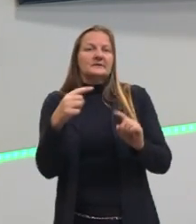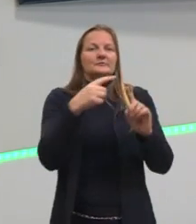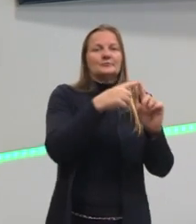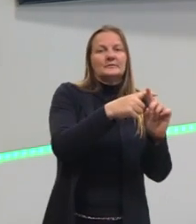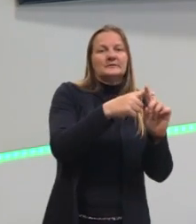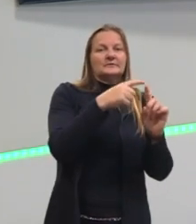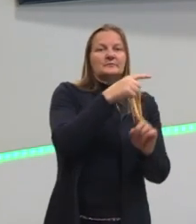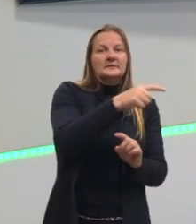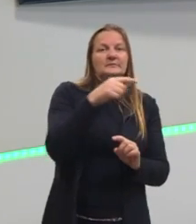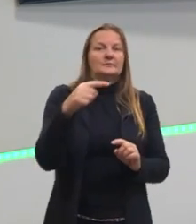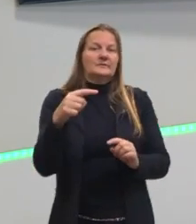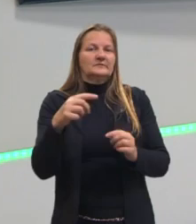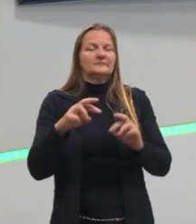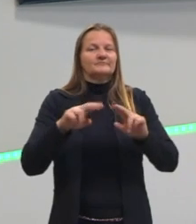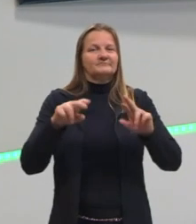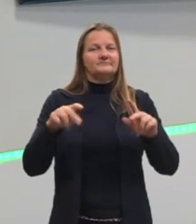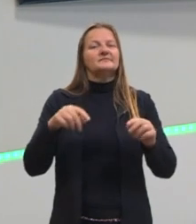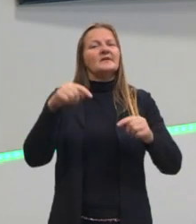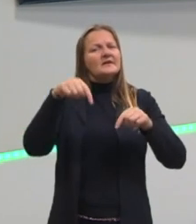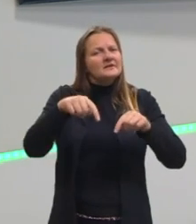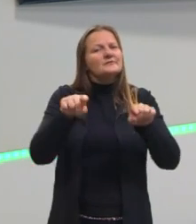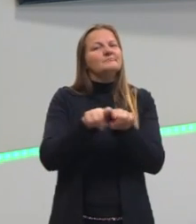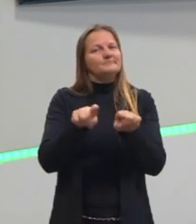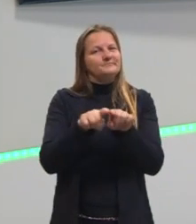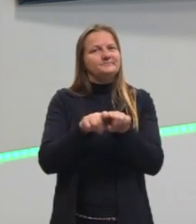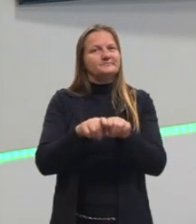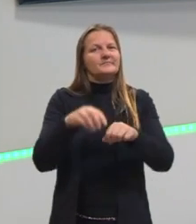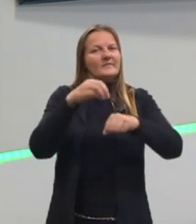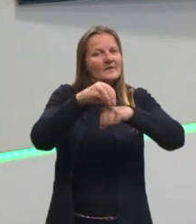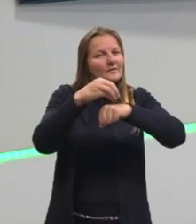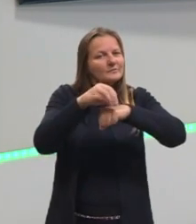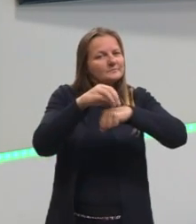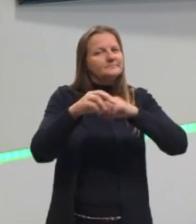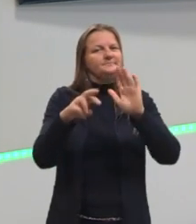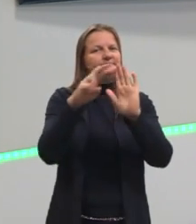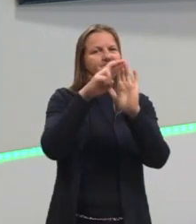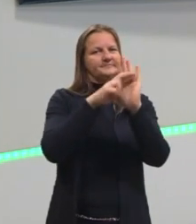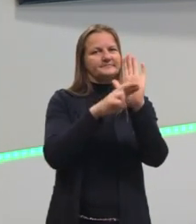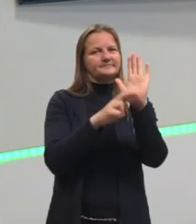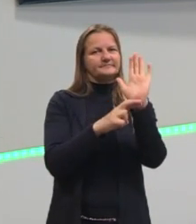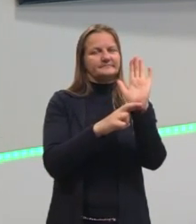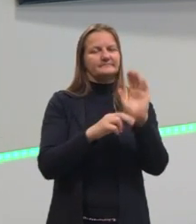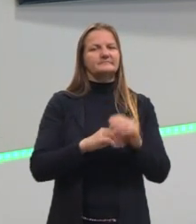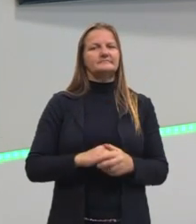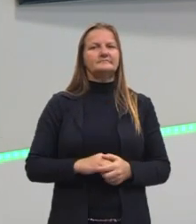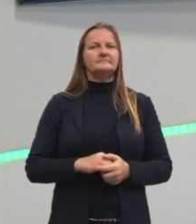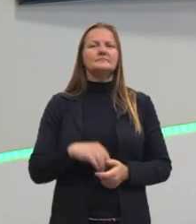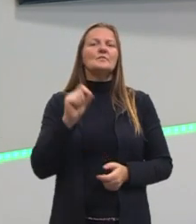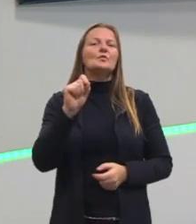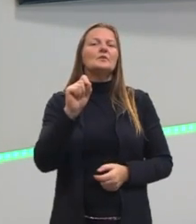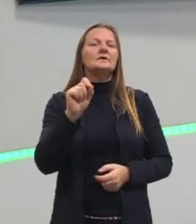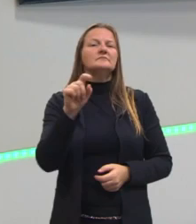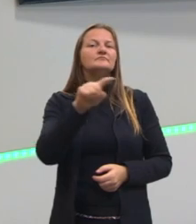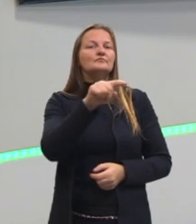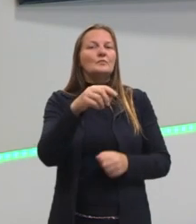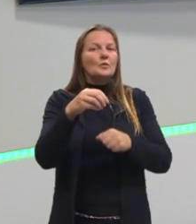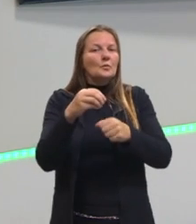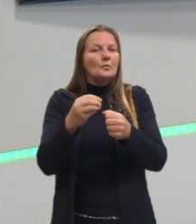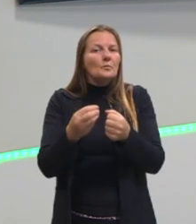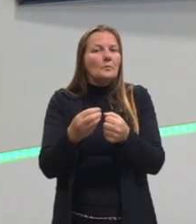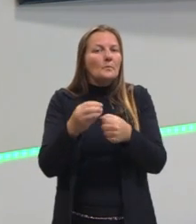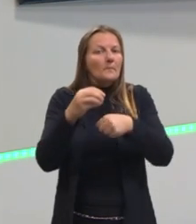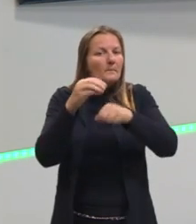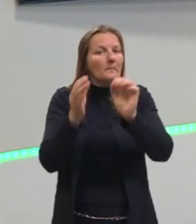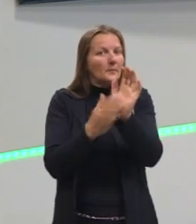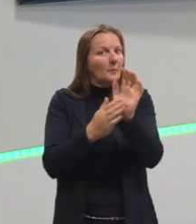vem números negativos aqui a partir dessas regrinhas de sinais tá o quê que eu sugiro para vocês e que eu